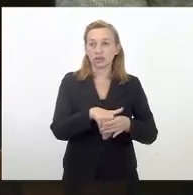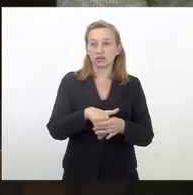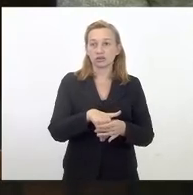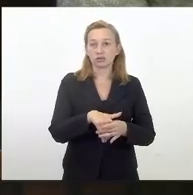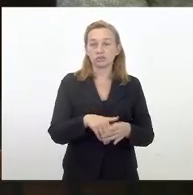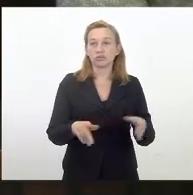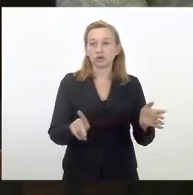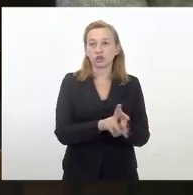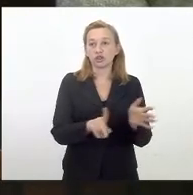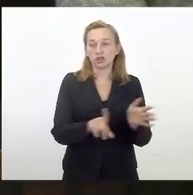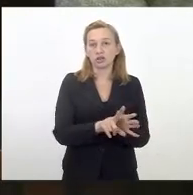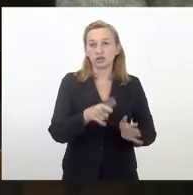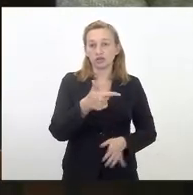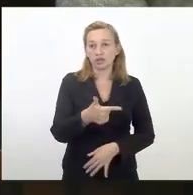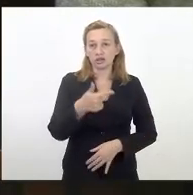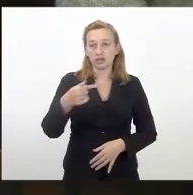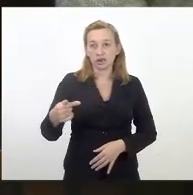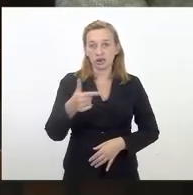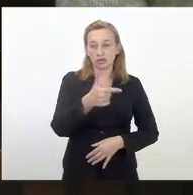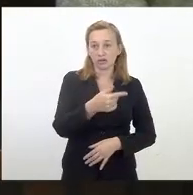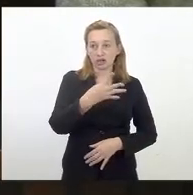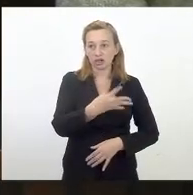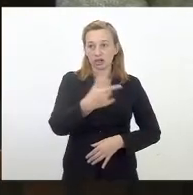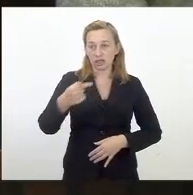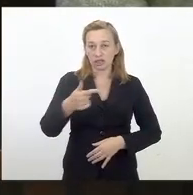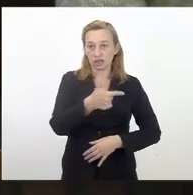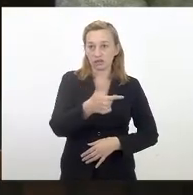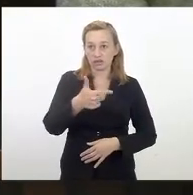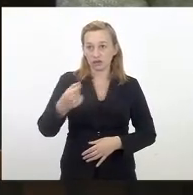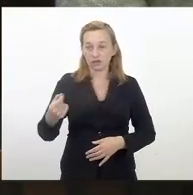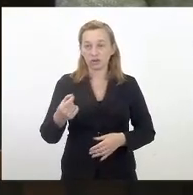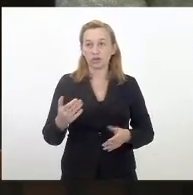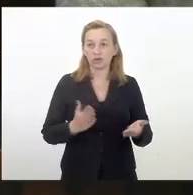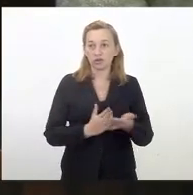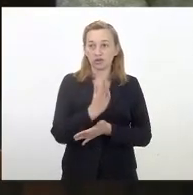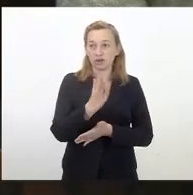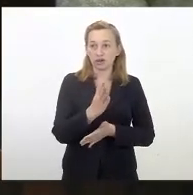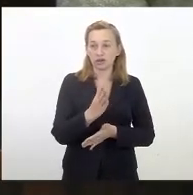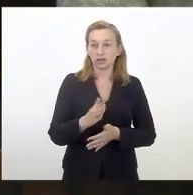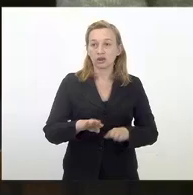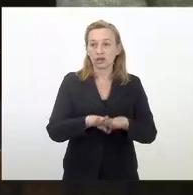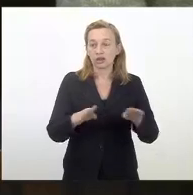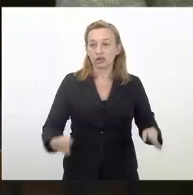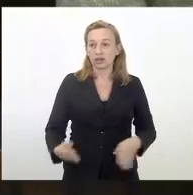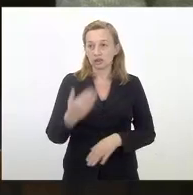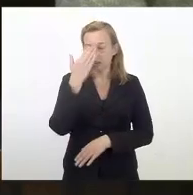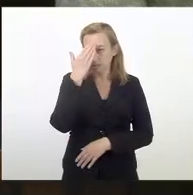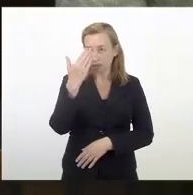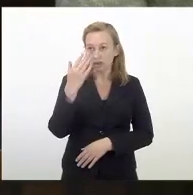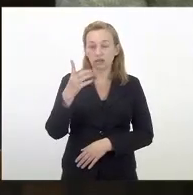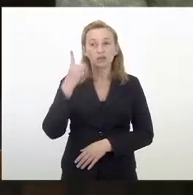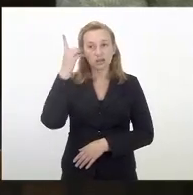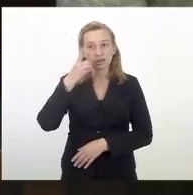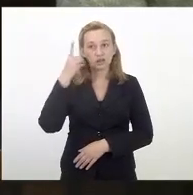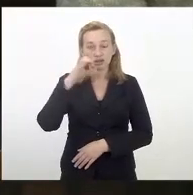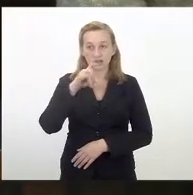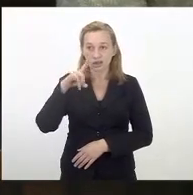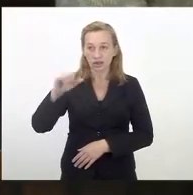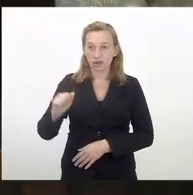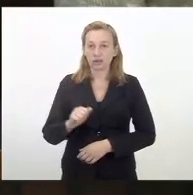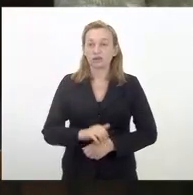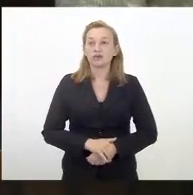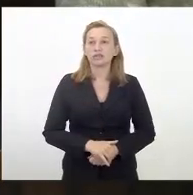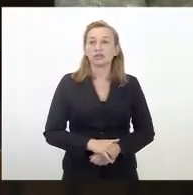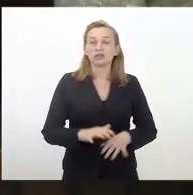Projeto de Lei 2747 26 que a prova nesse botão aprovado e a mesma agradece a deputada Célia Jordão apresenta se chama atenção